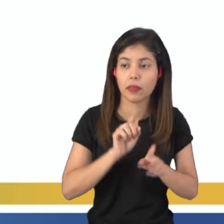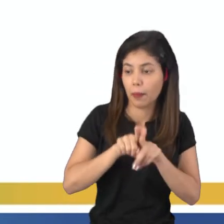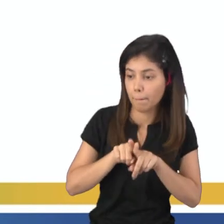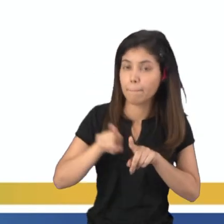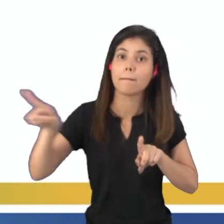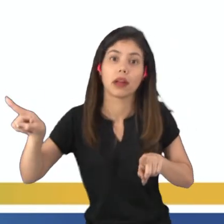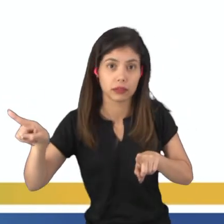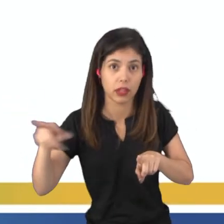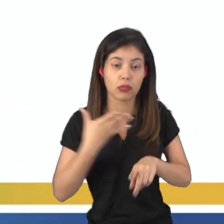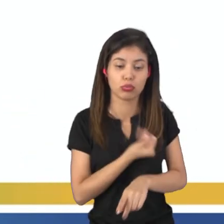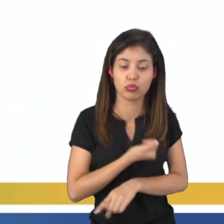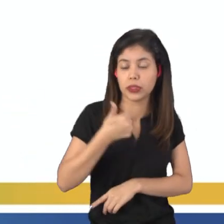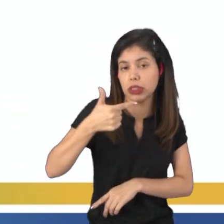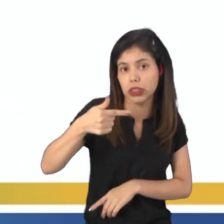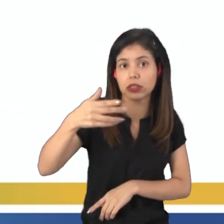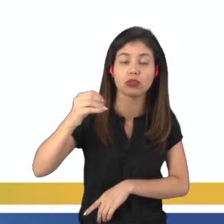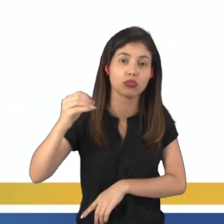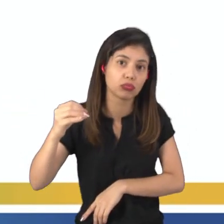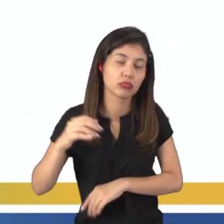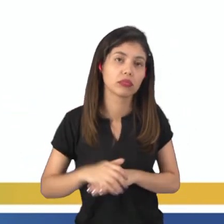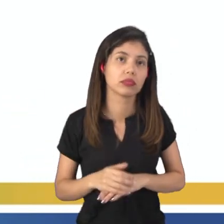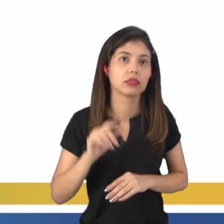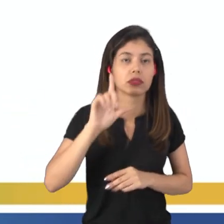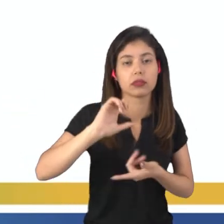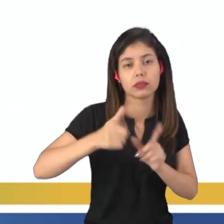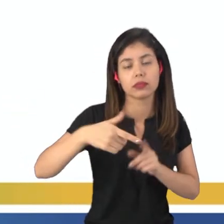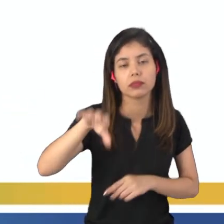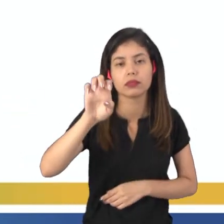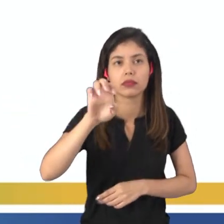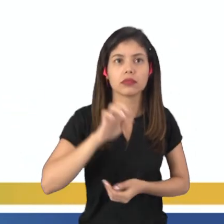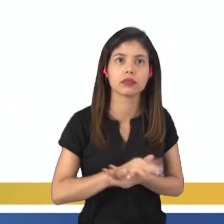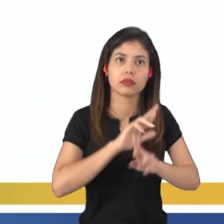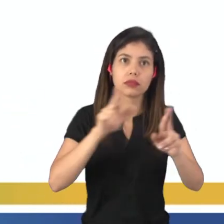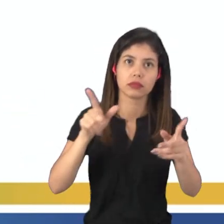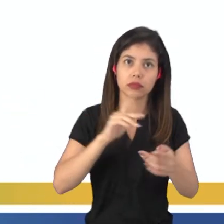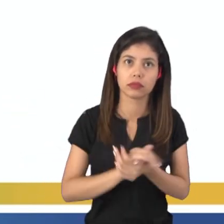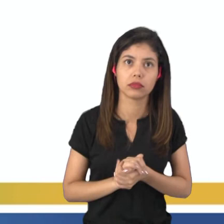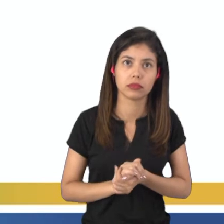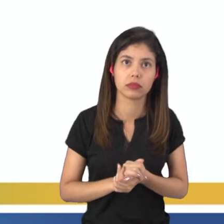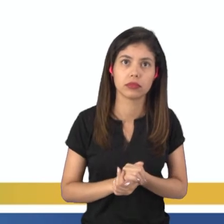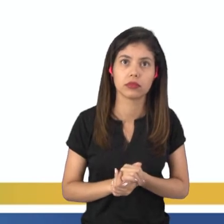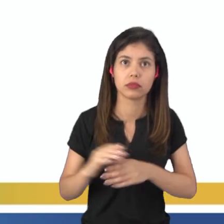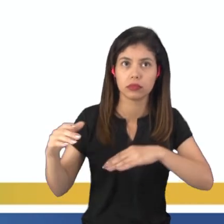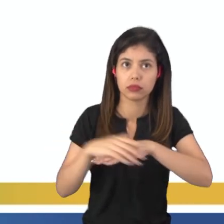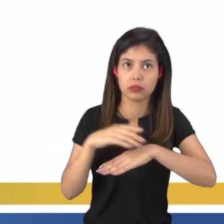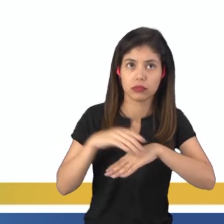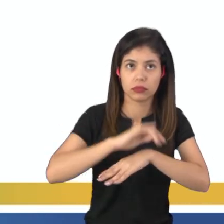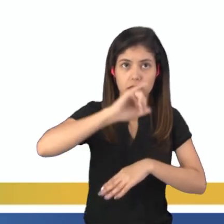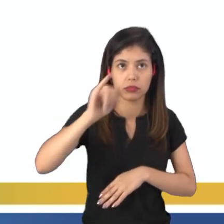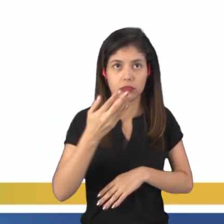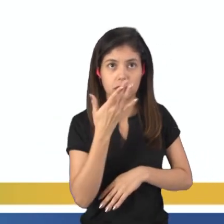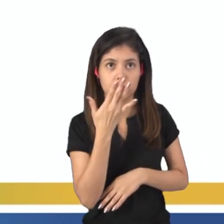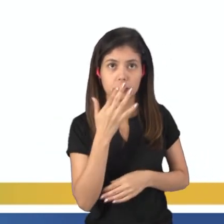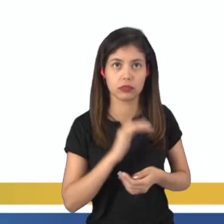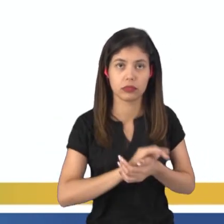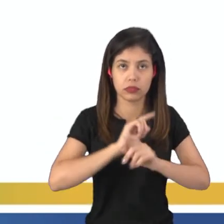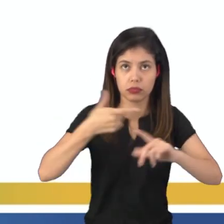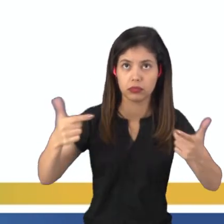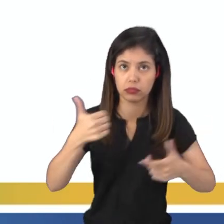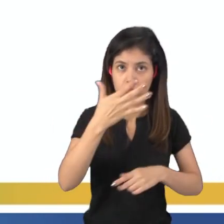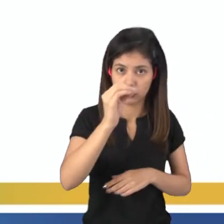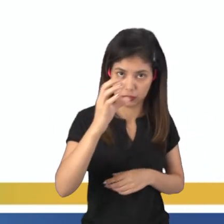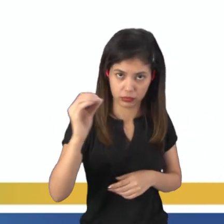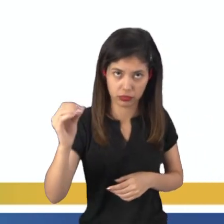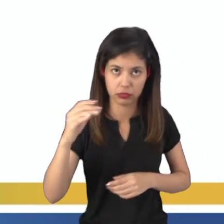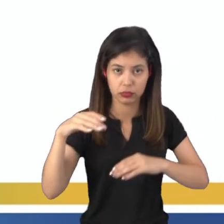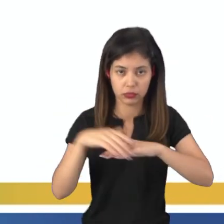passa do número de 700, não é mesmo? E a letra E. A diferença entre a venda de pares de sapato em janeiro e em fevereiro foi maior do